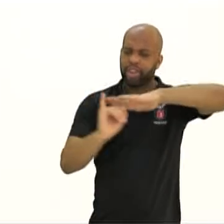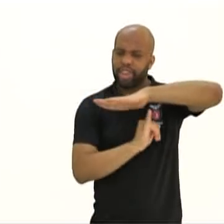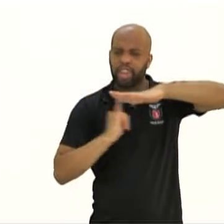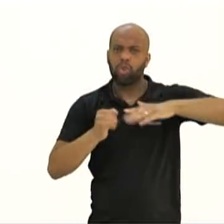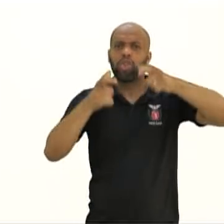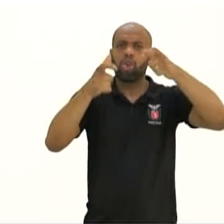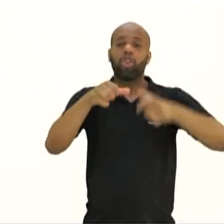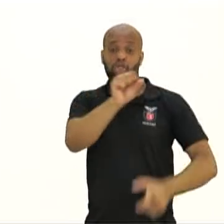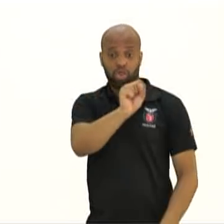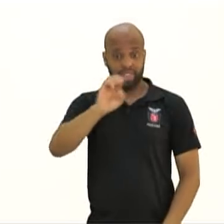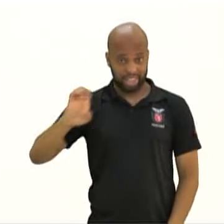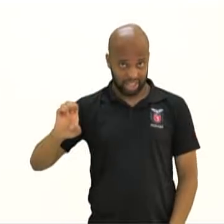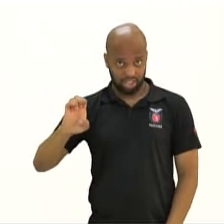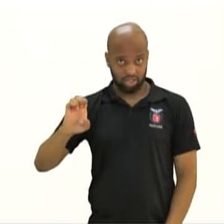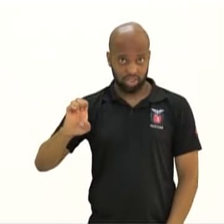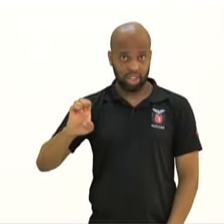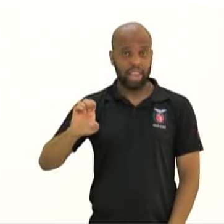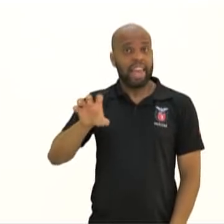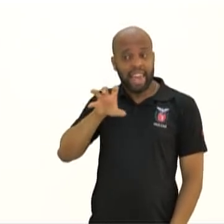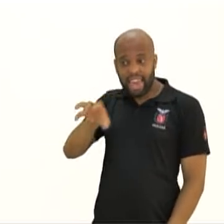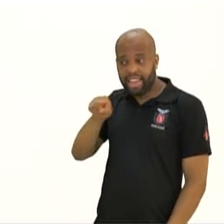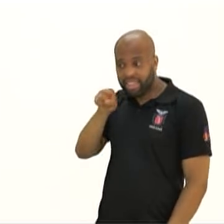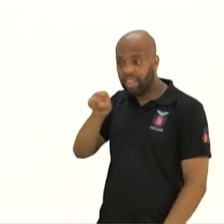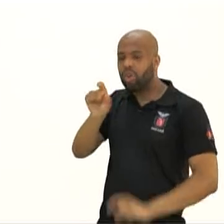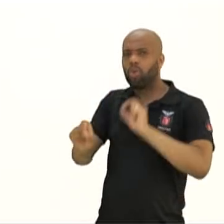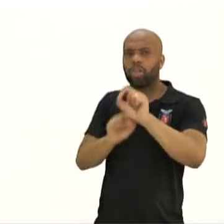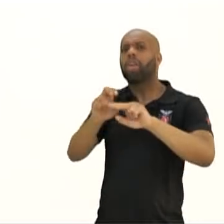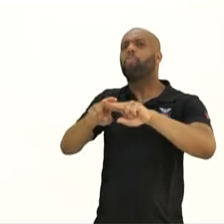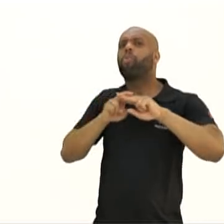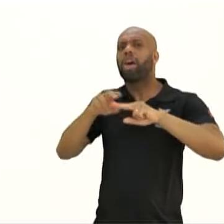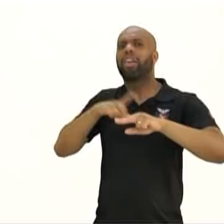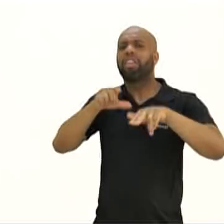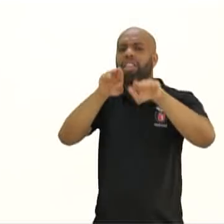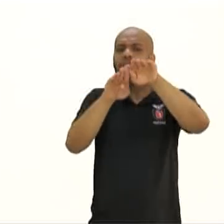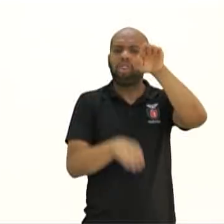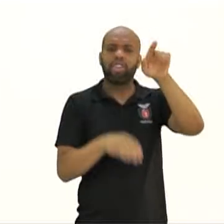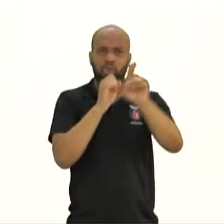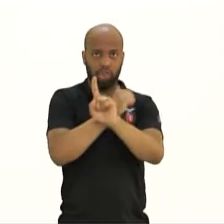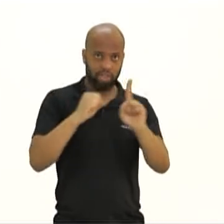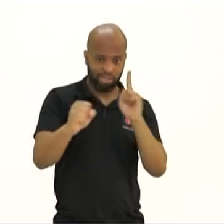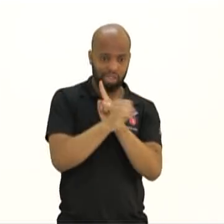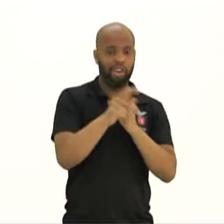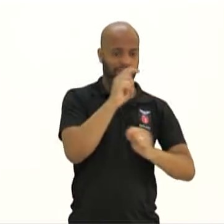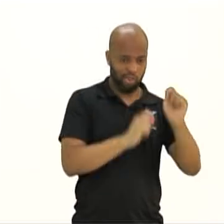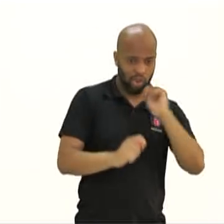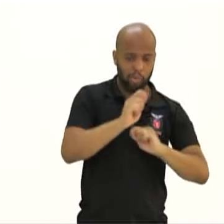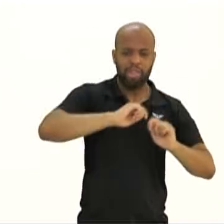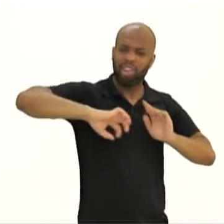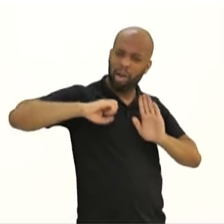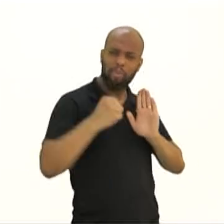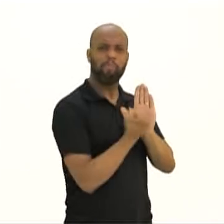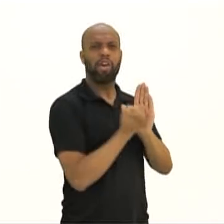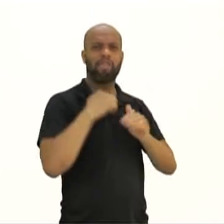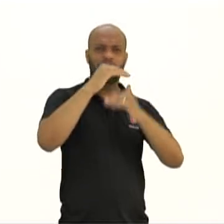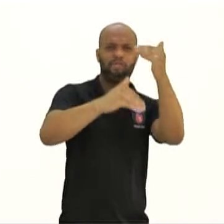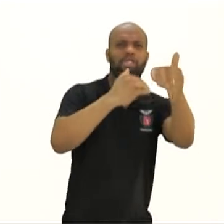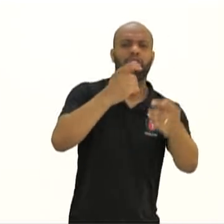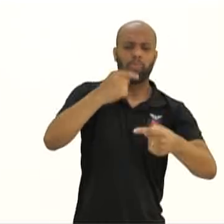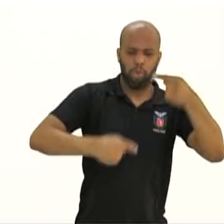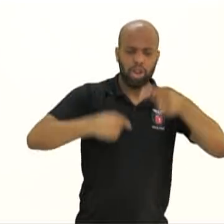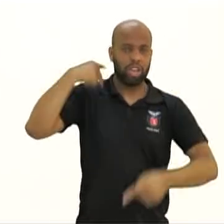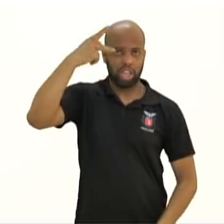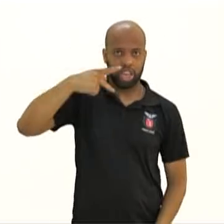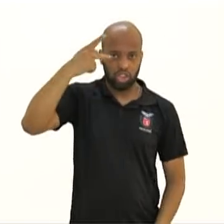na região sudeste, sendo este um reflexo das desigualdades sociais e econômicas que marcaram a evolução política e econômica